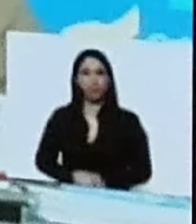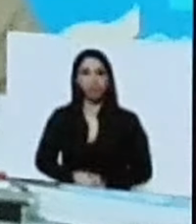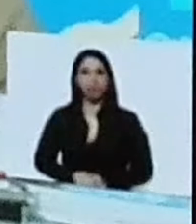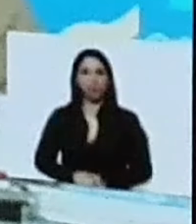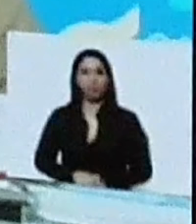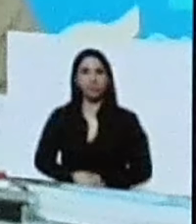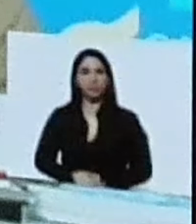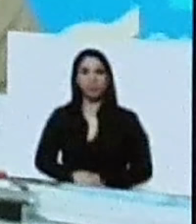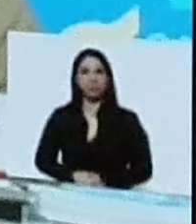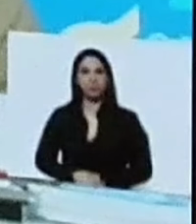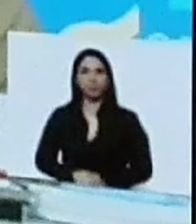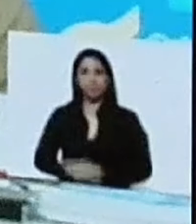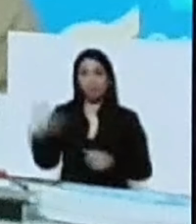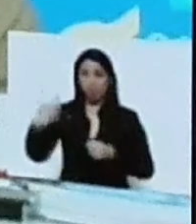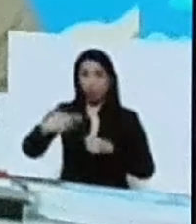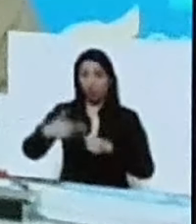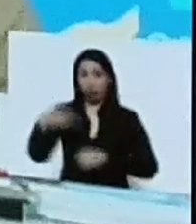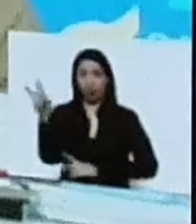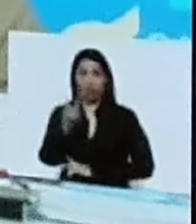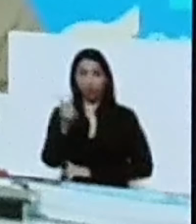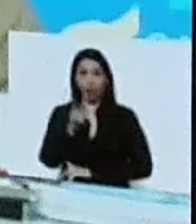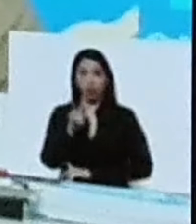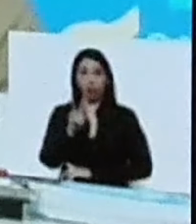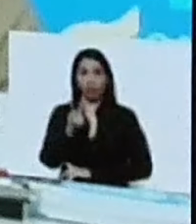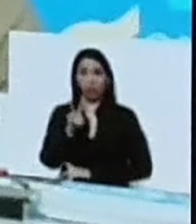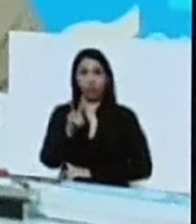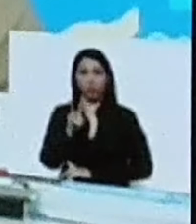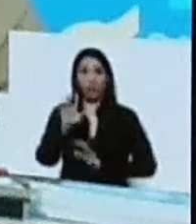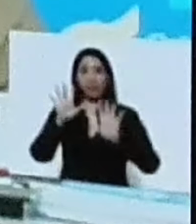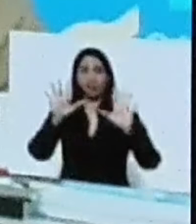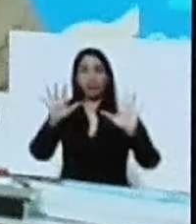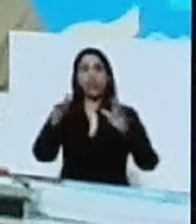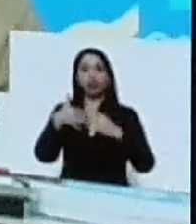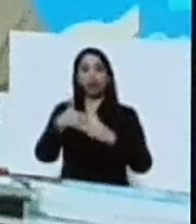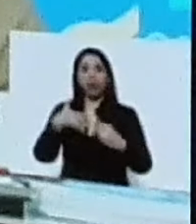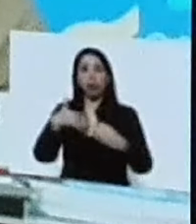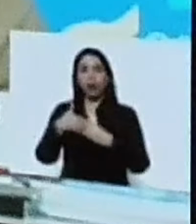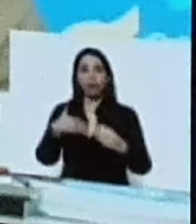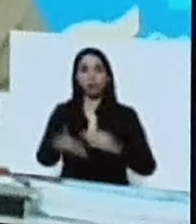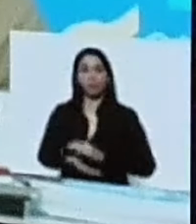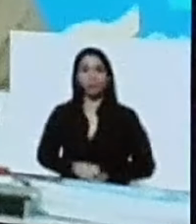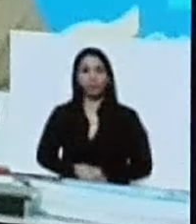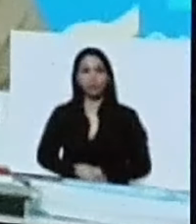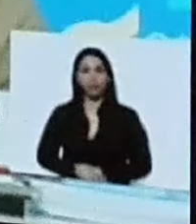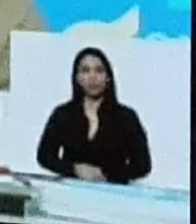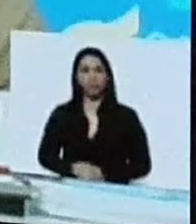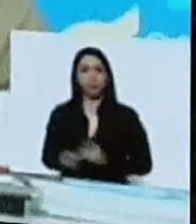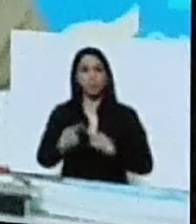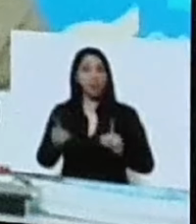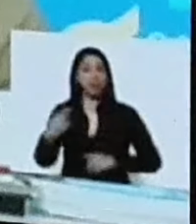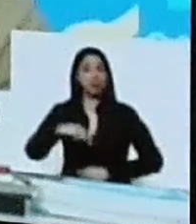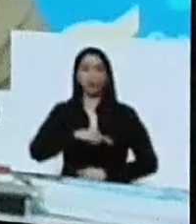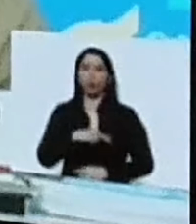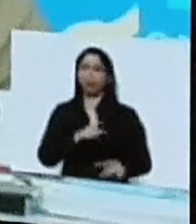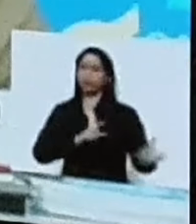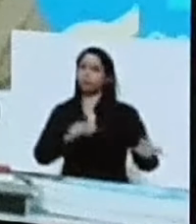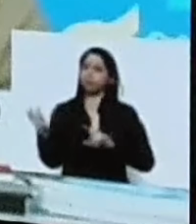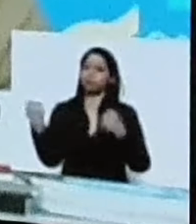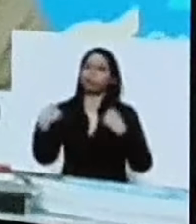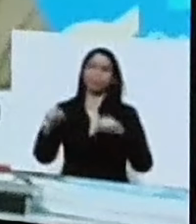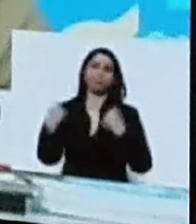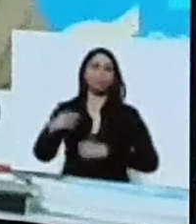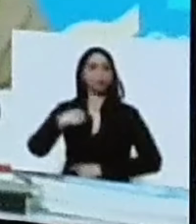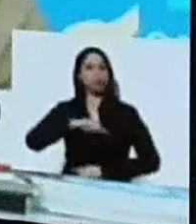El petróleo venezolano llegó a $10, pero estamos preparados, nos